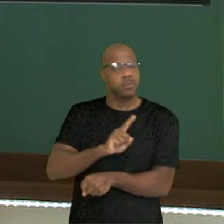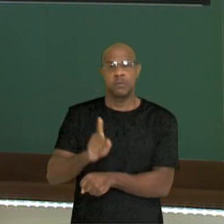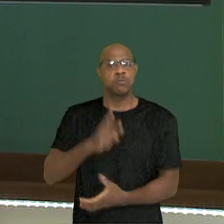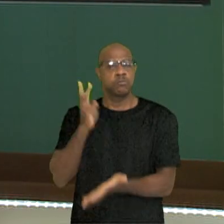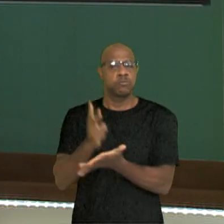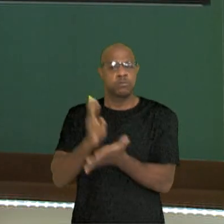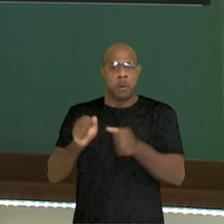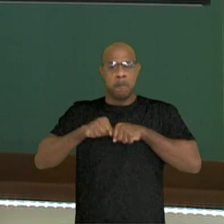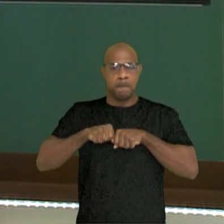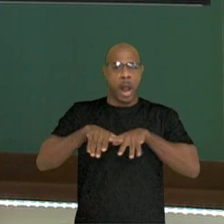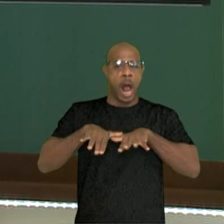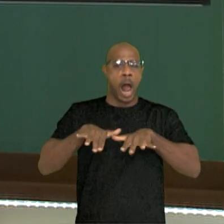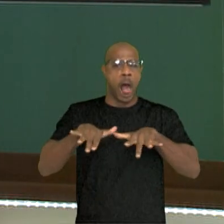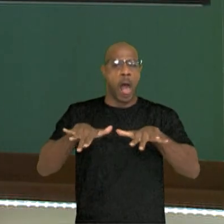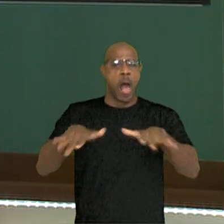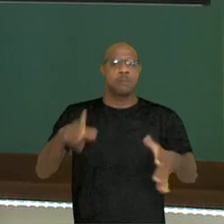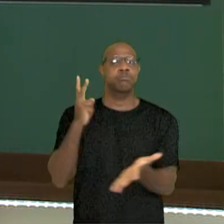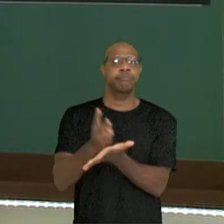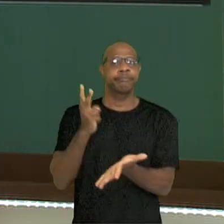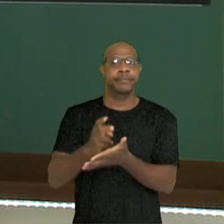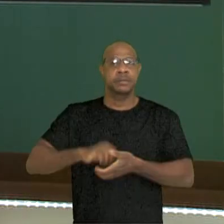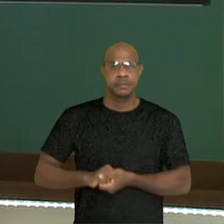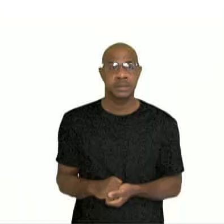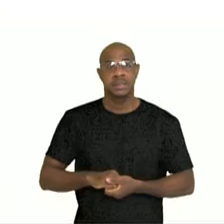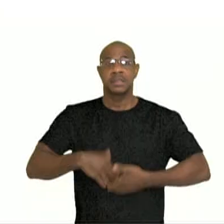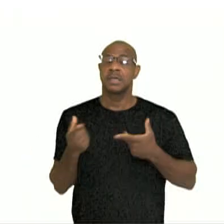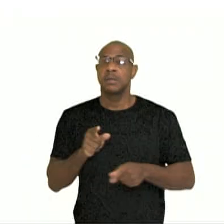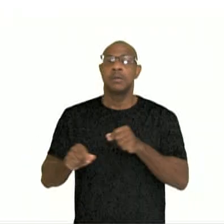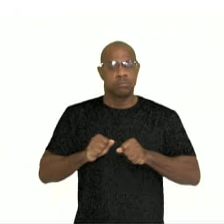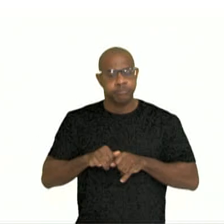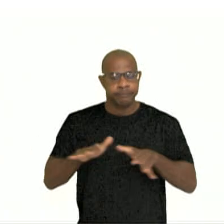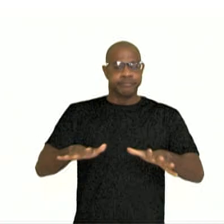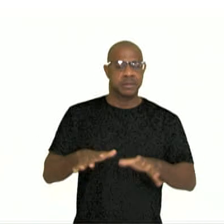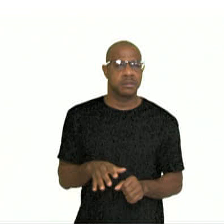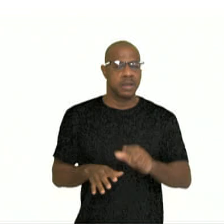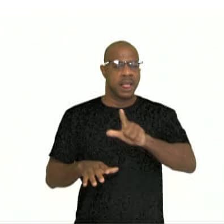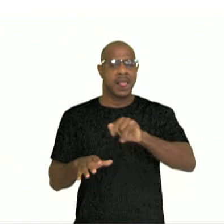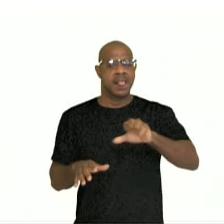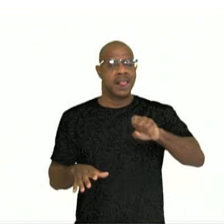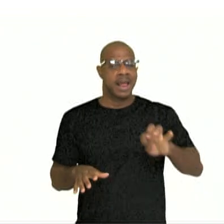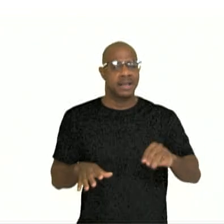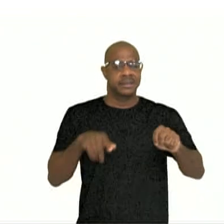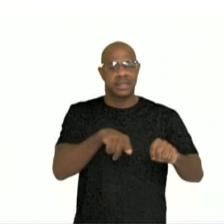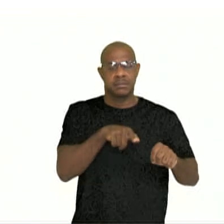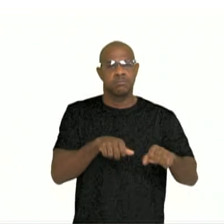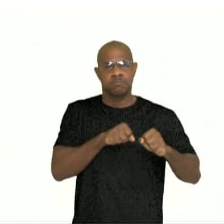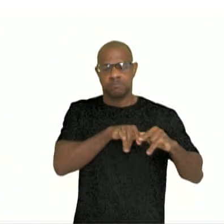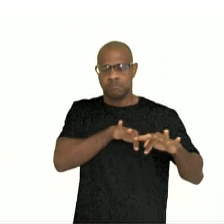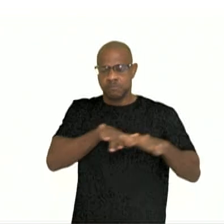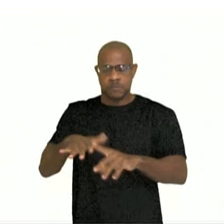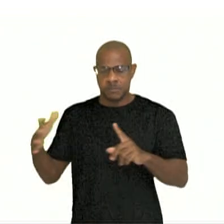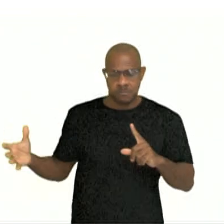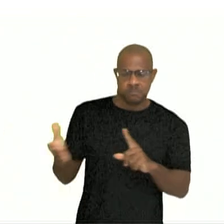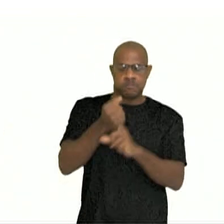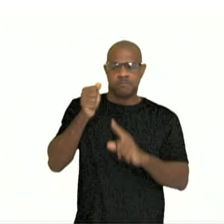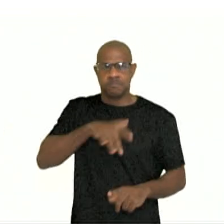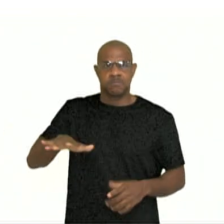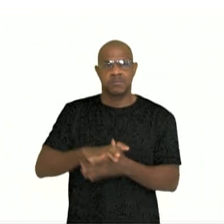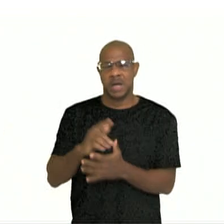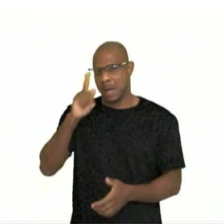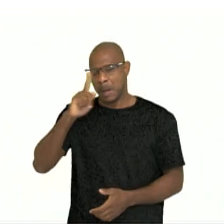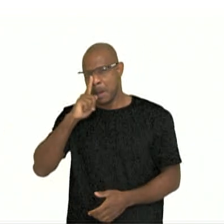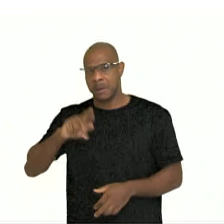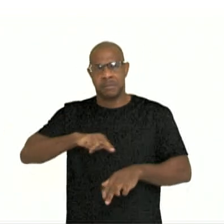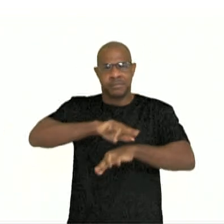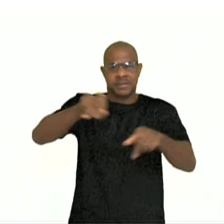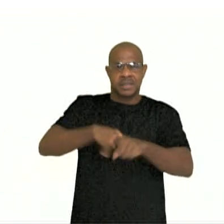continuar se expandindo, né? Então, ela vai continuar expandindo para o leste, onde vão dominar a Macedônia, a Grécia e